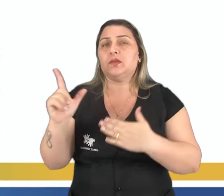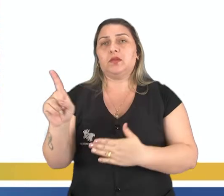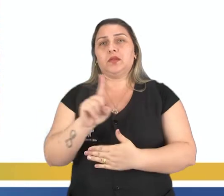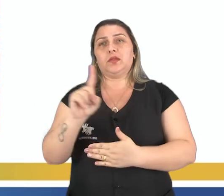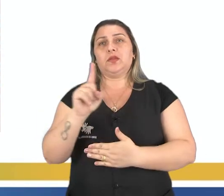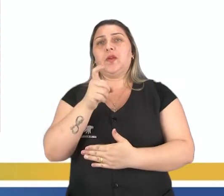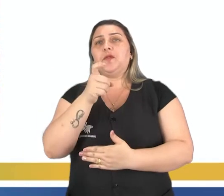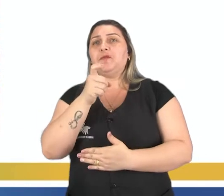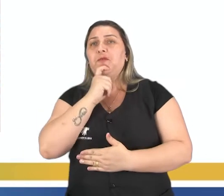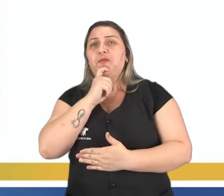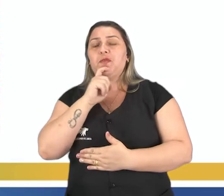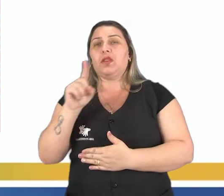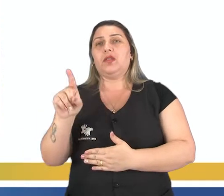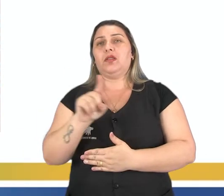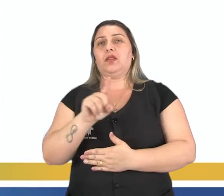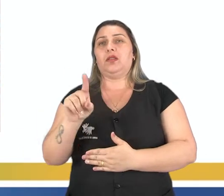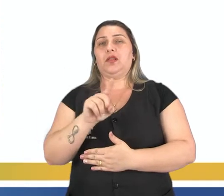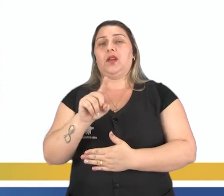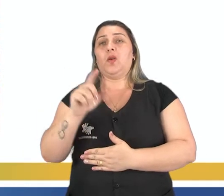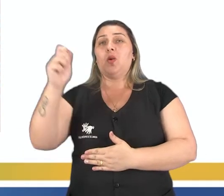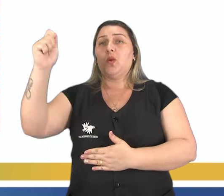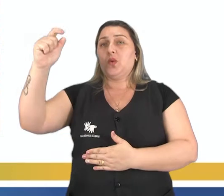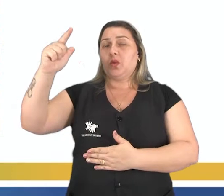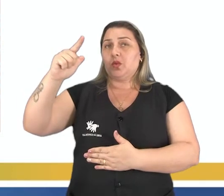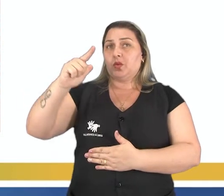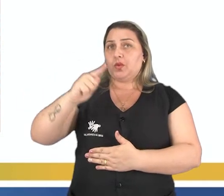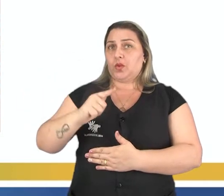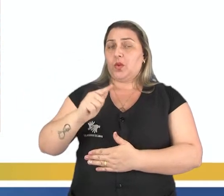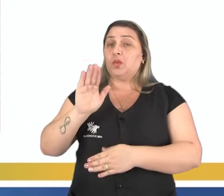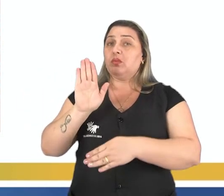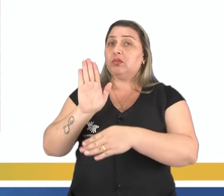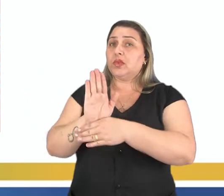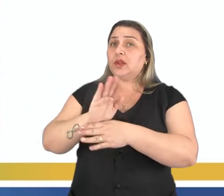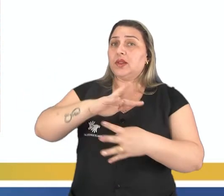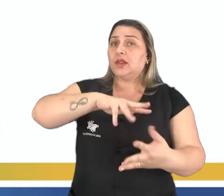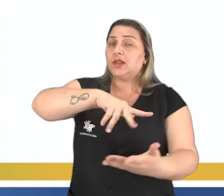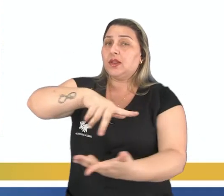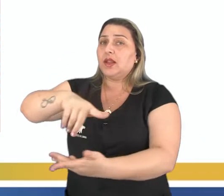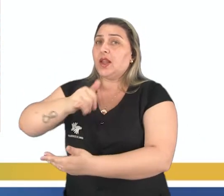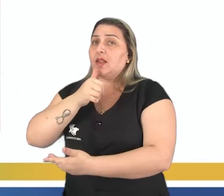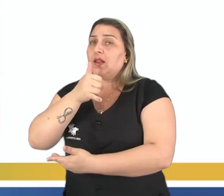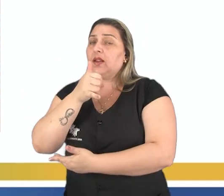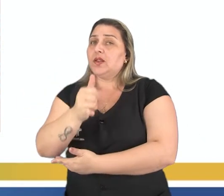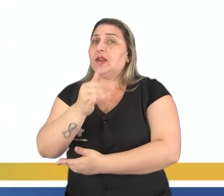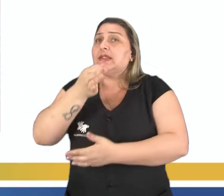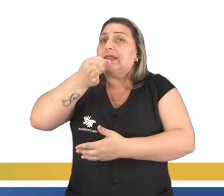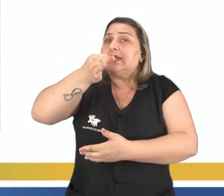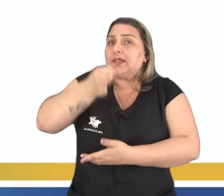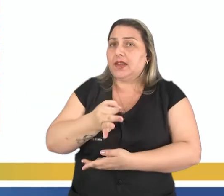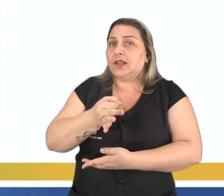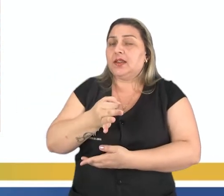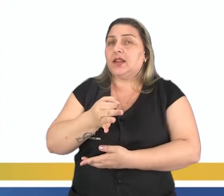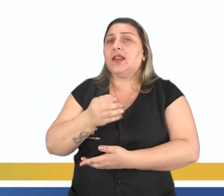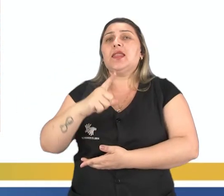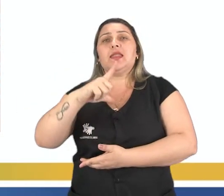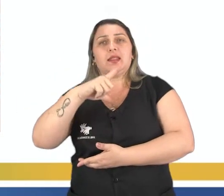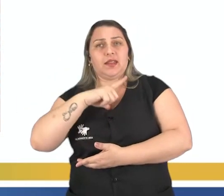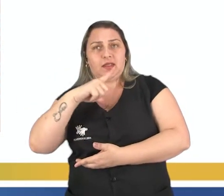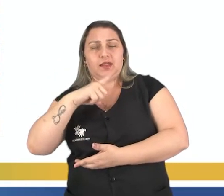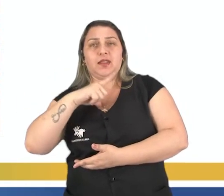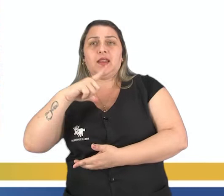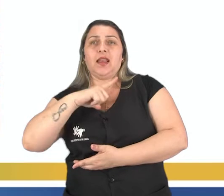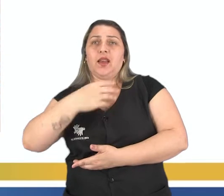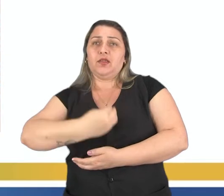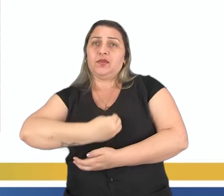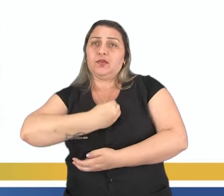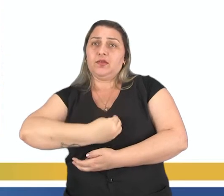são frias demais. O Sol ele vai fornecer para a Terra a energia suficiente para que ocorra a